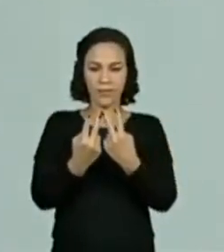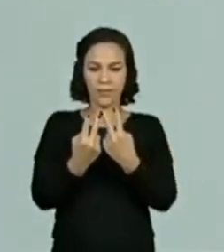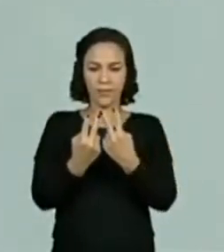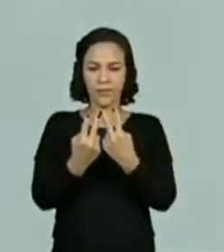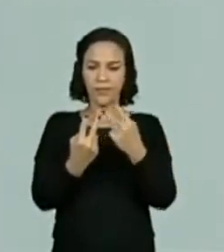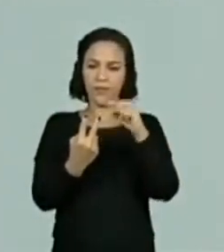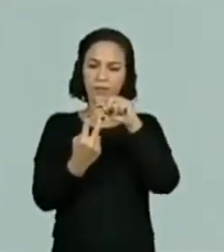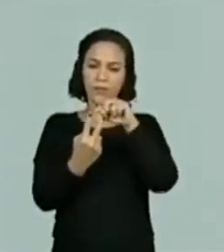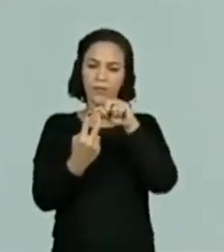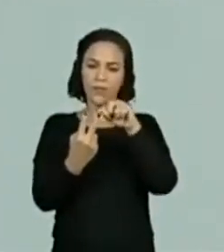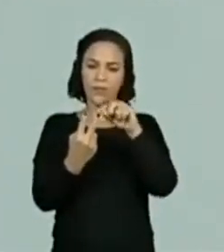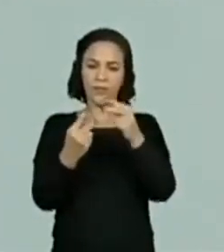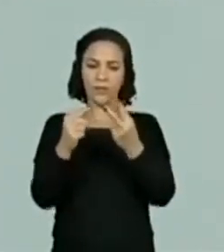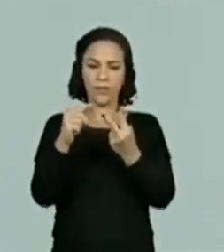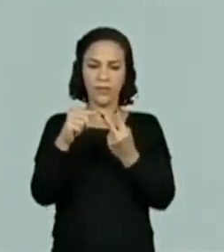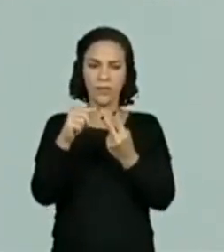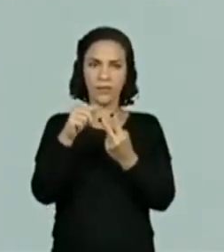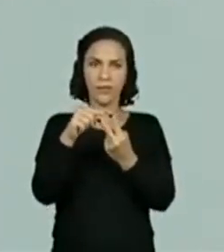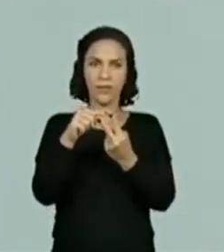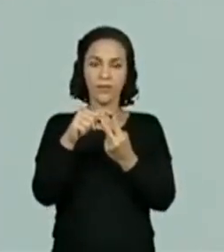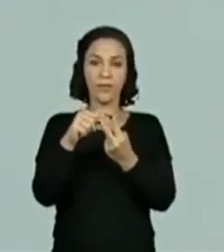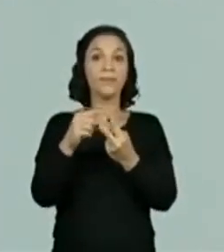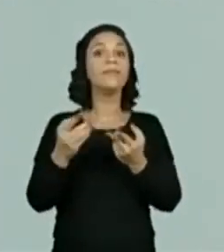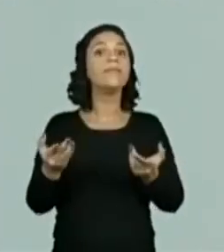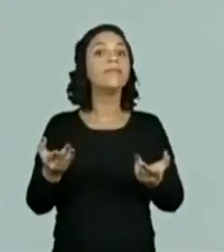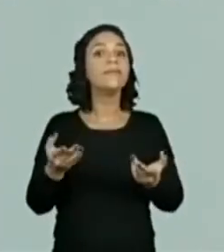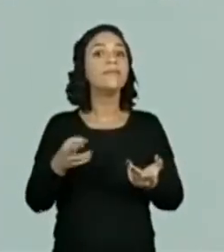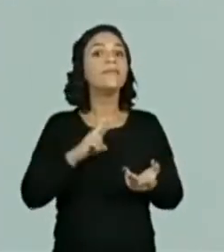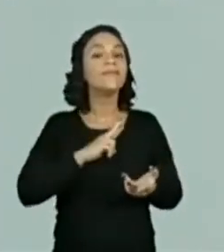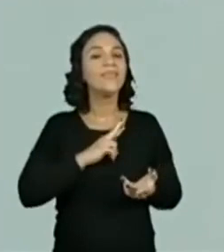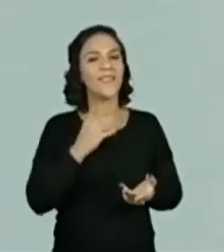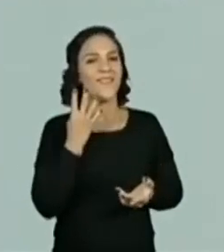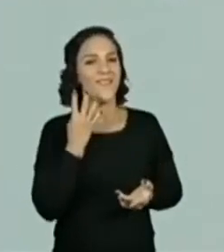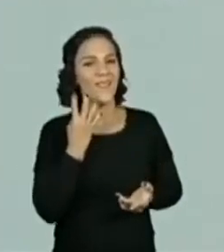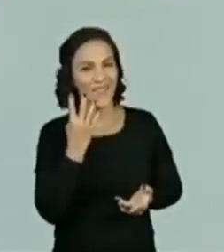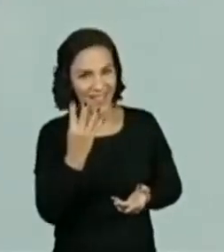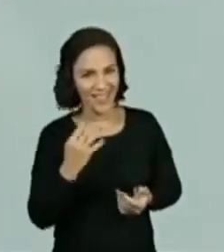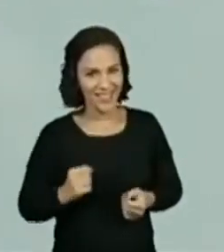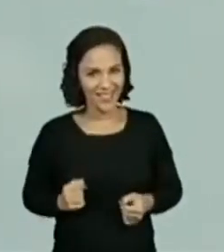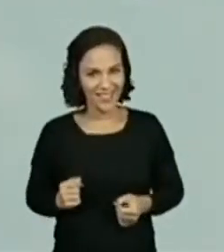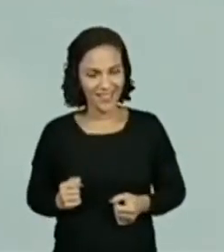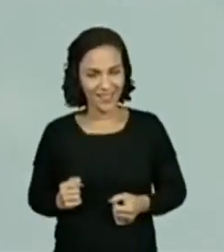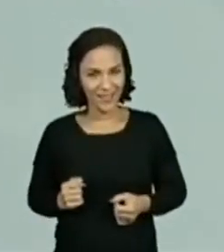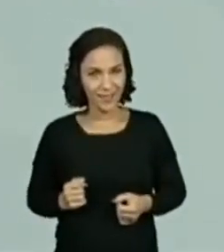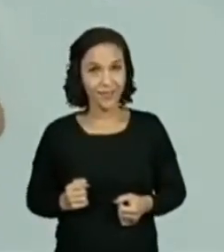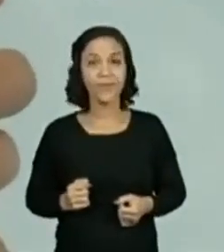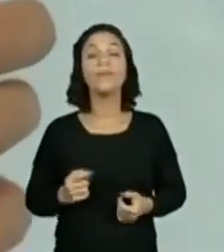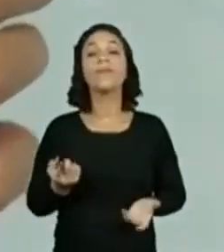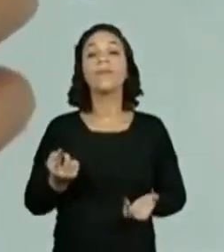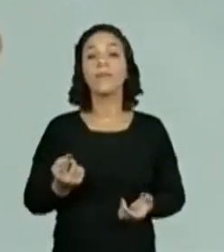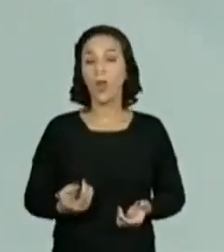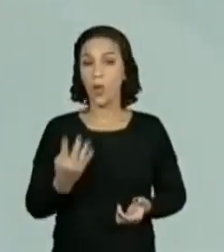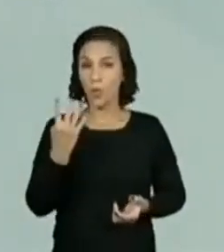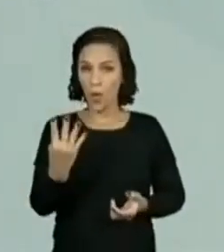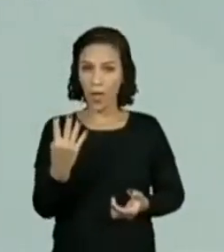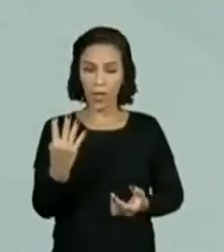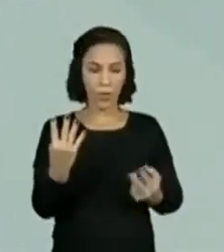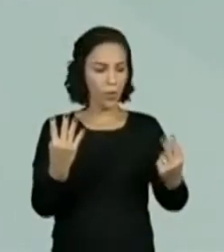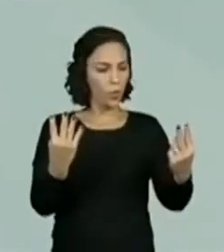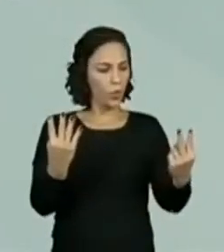aí, pessoal? Vão colocando. 2 mais 2, 4. 4. 4 mais